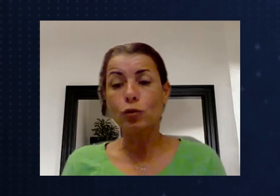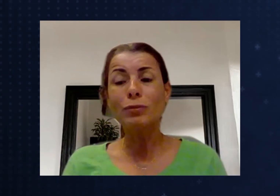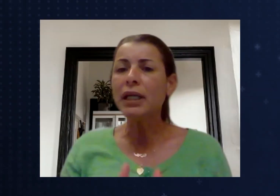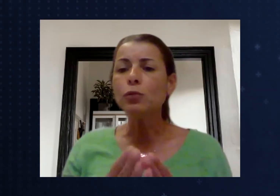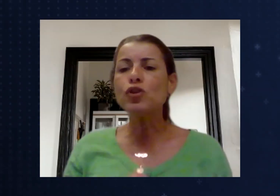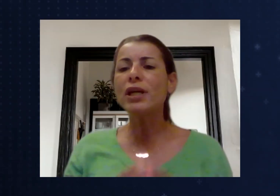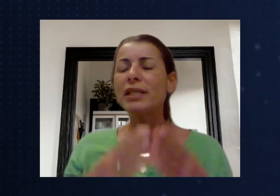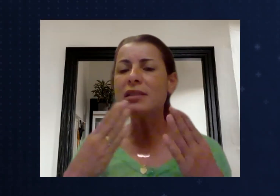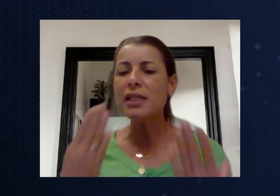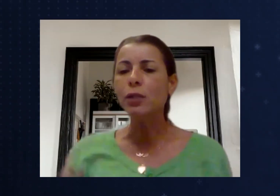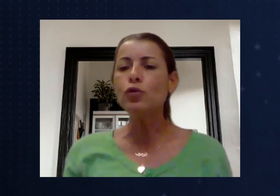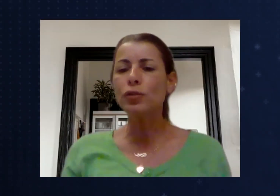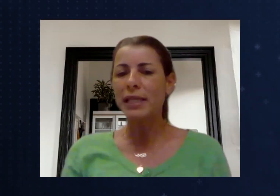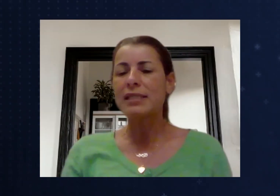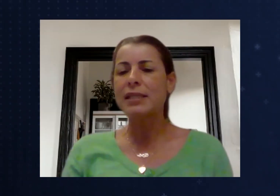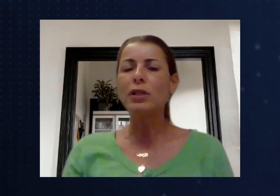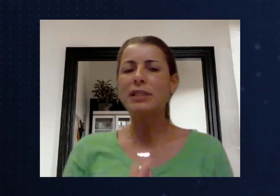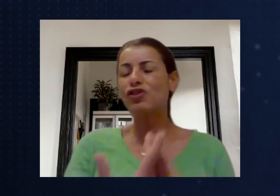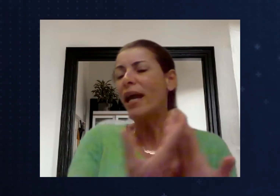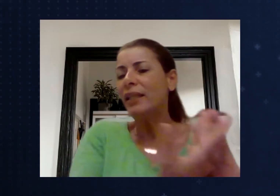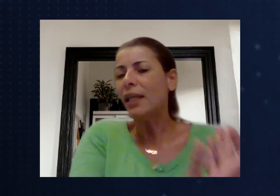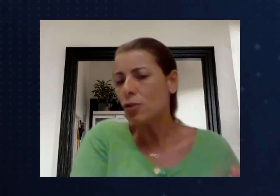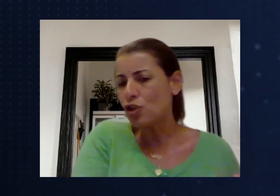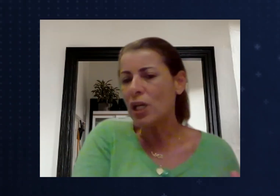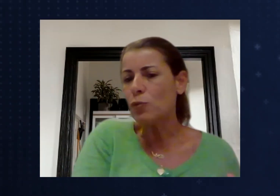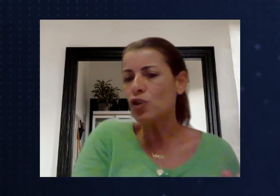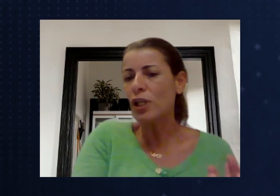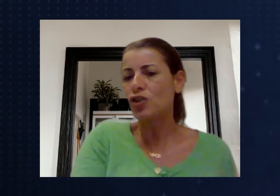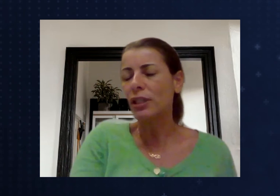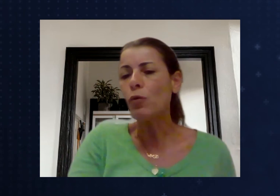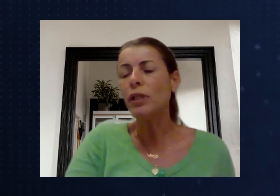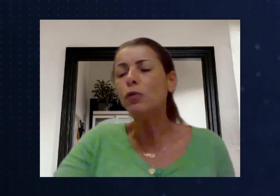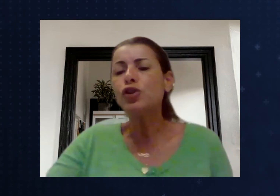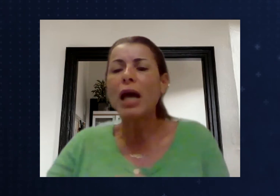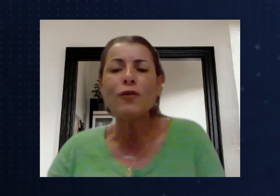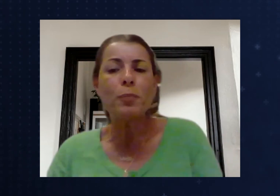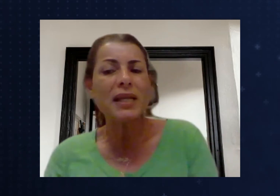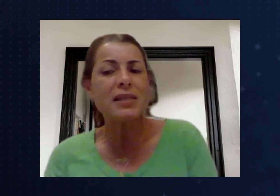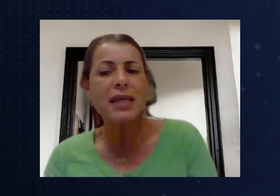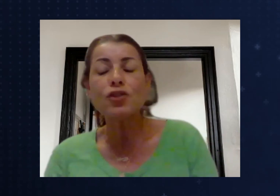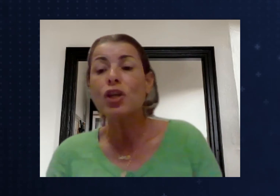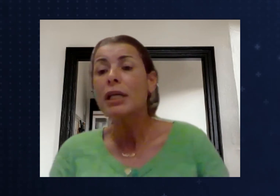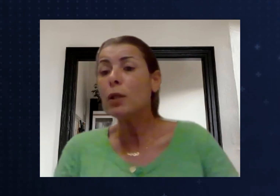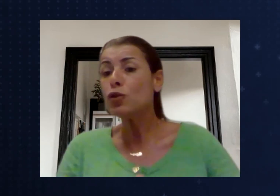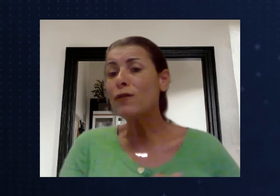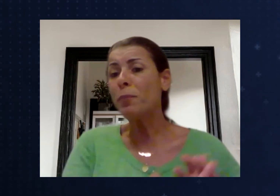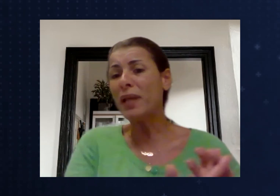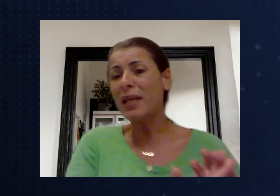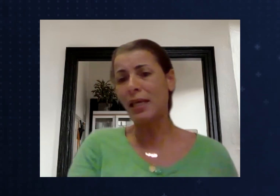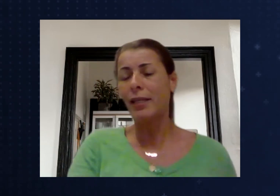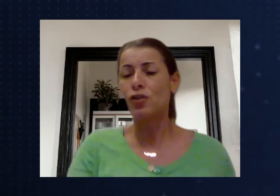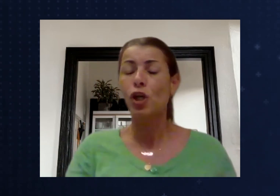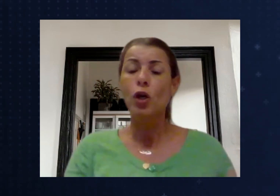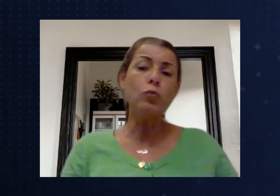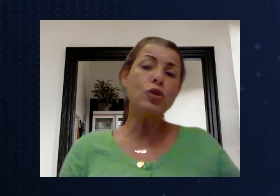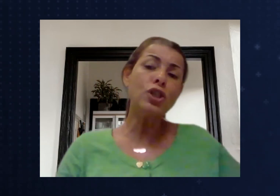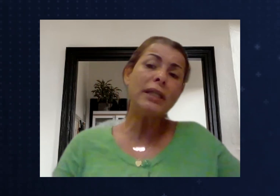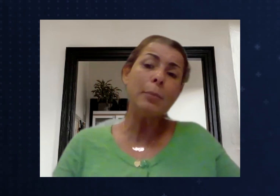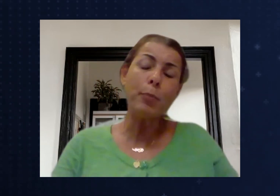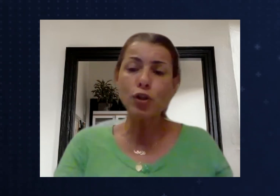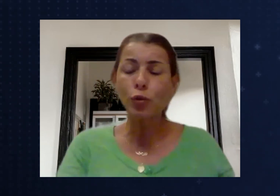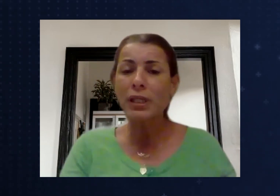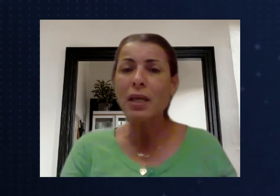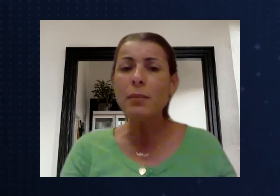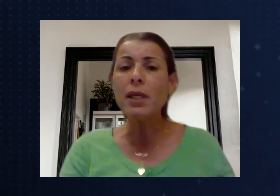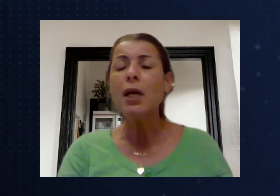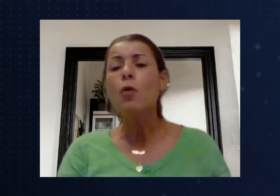nesse caso. Portanto, os requisitos do DC, nós já entendíamos desde então que não estavam presentes. Não estavam presentes um